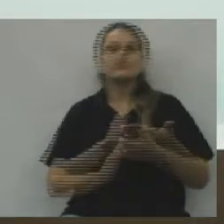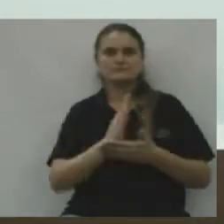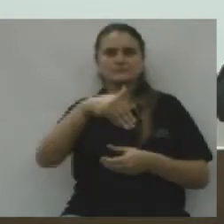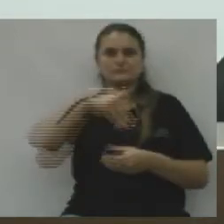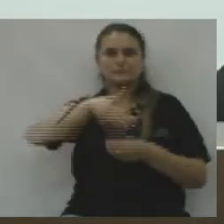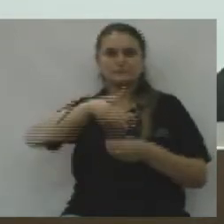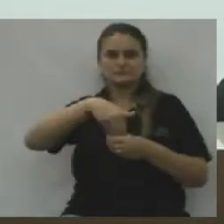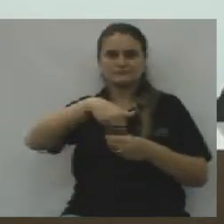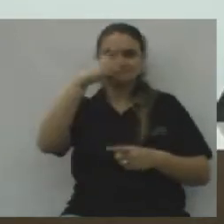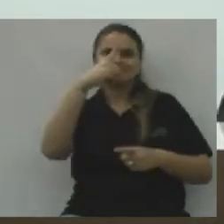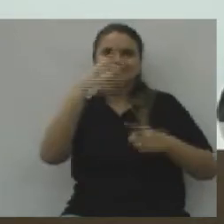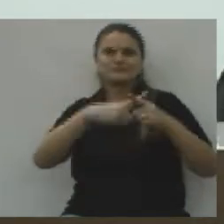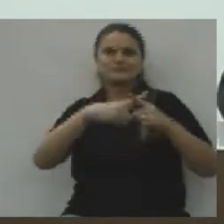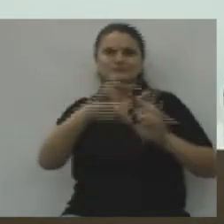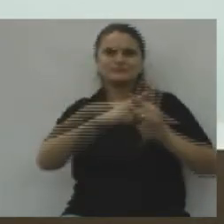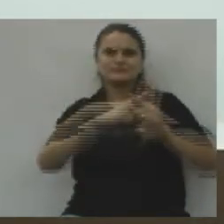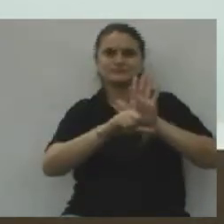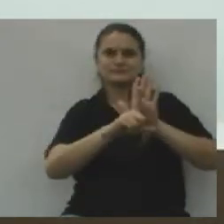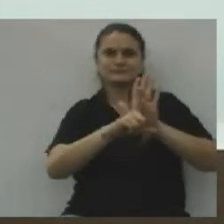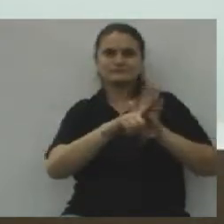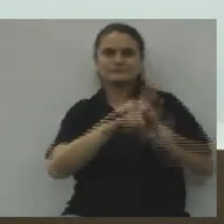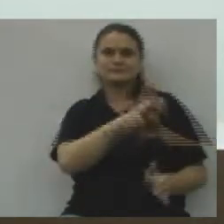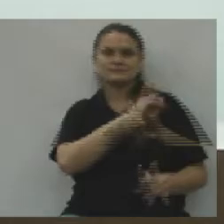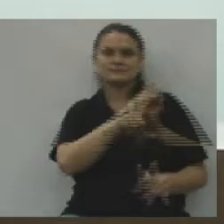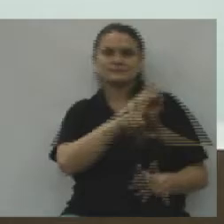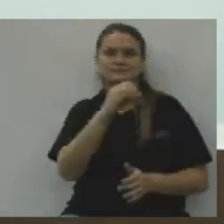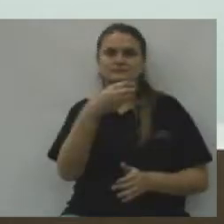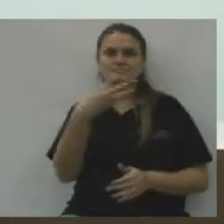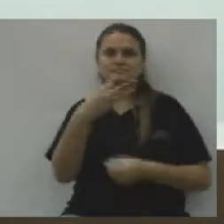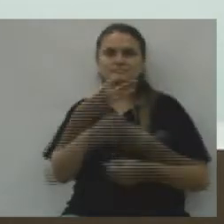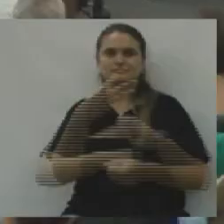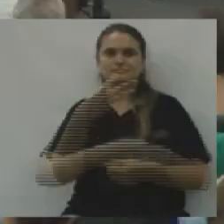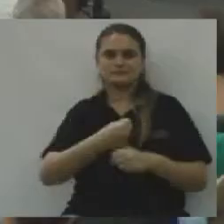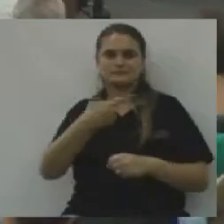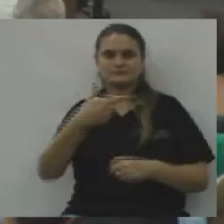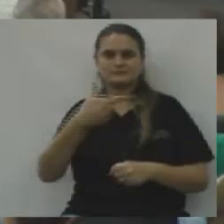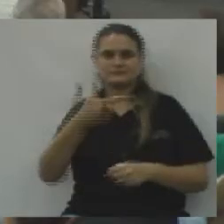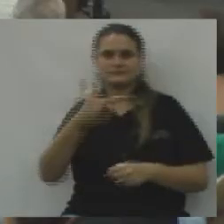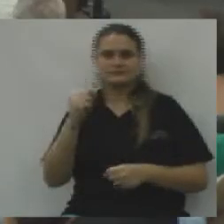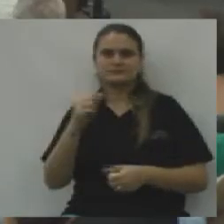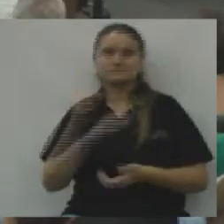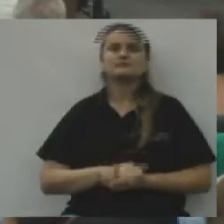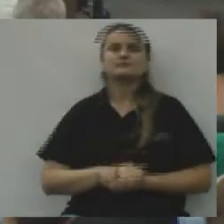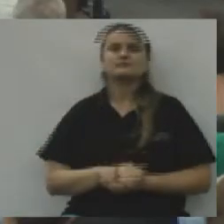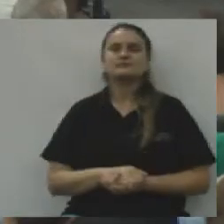do projeto de lei ordinária número 3/2018.